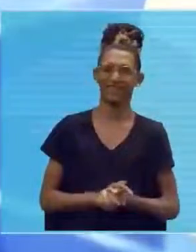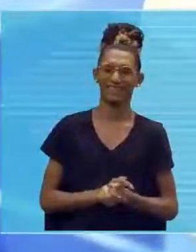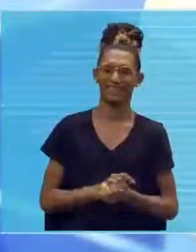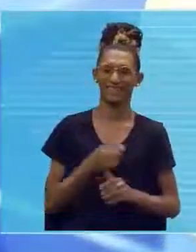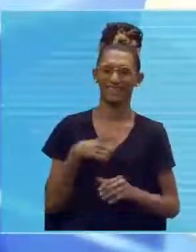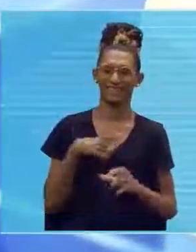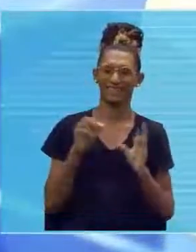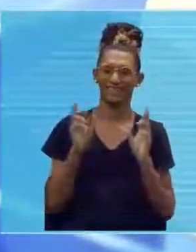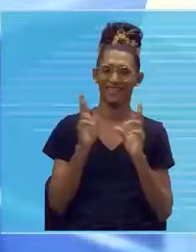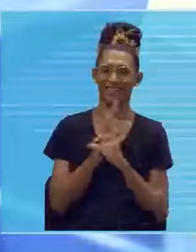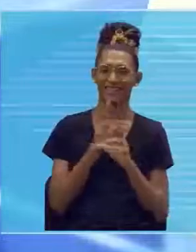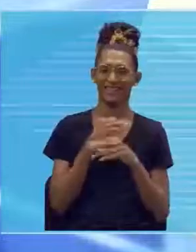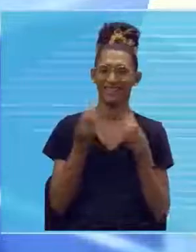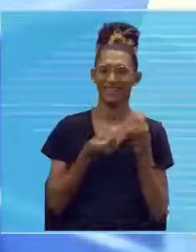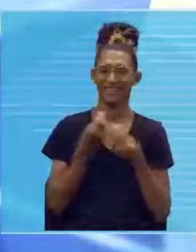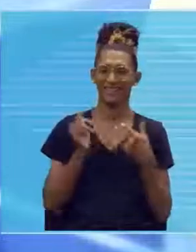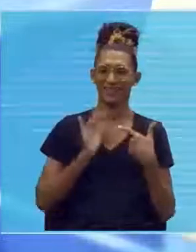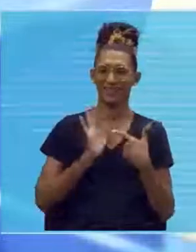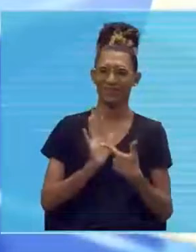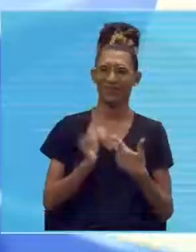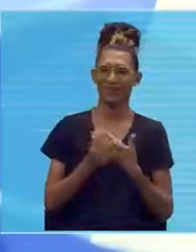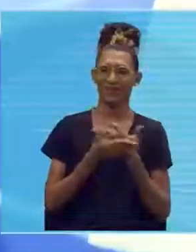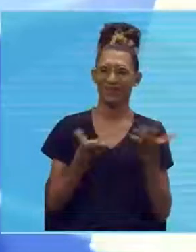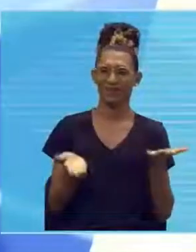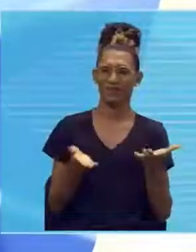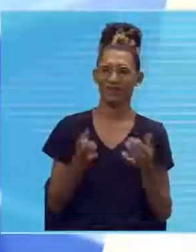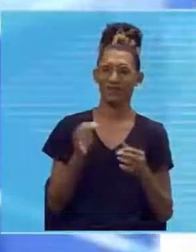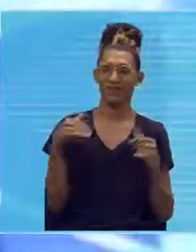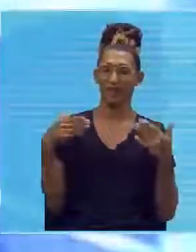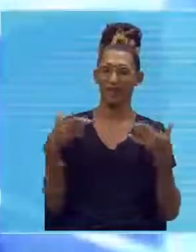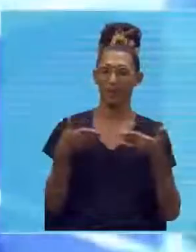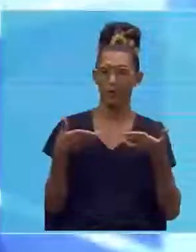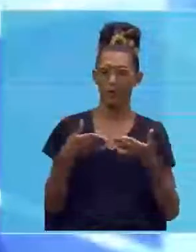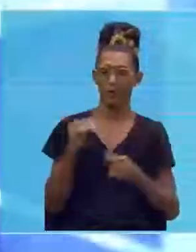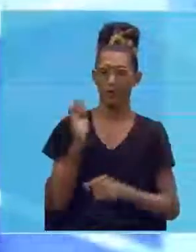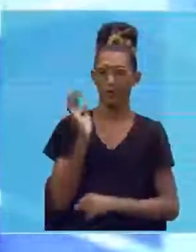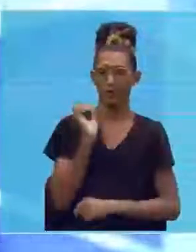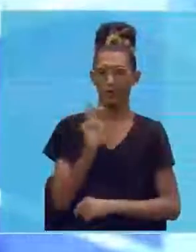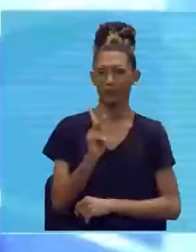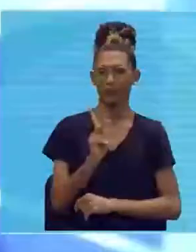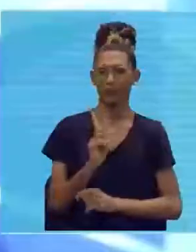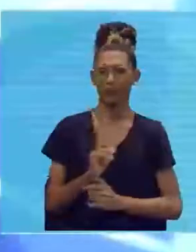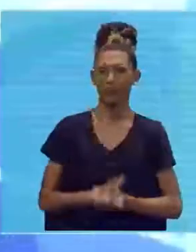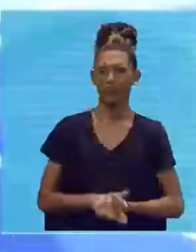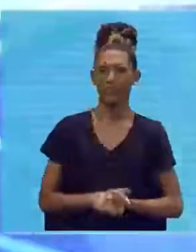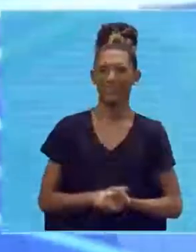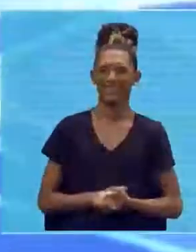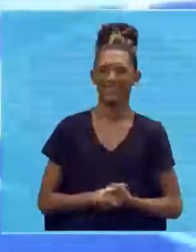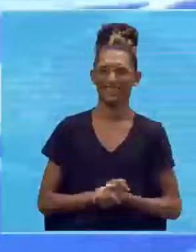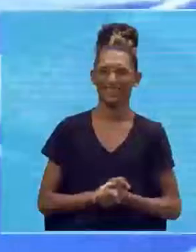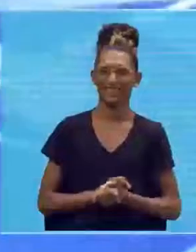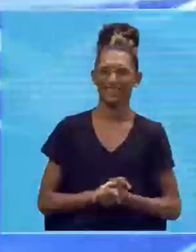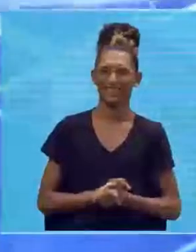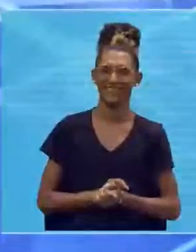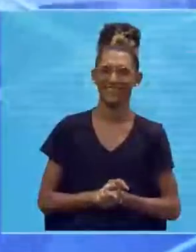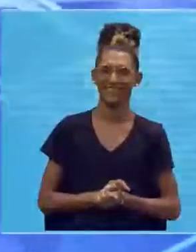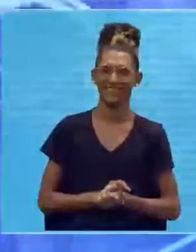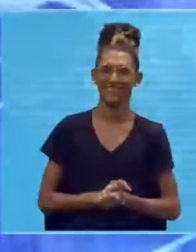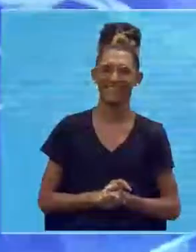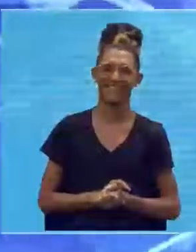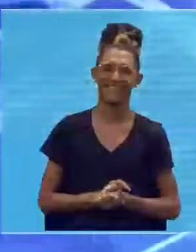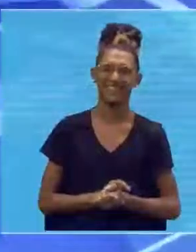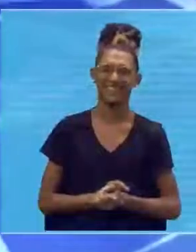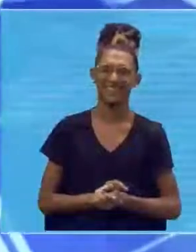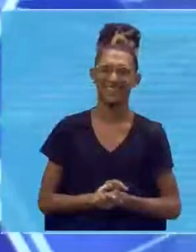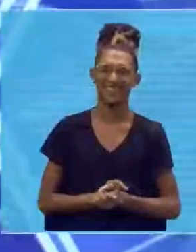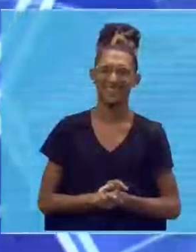com que a gente está apresentando para vocês hoje tá certo já tá indo ali da situação da